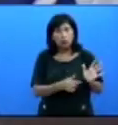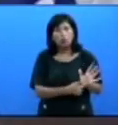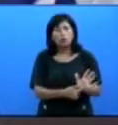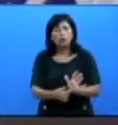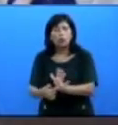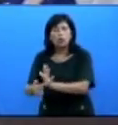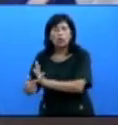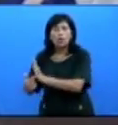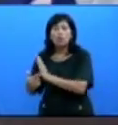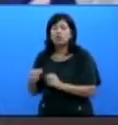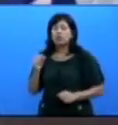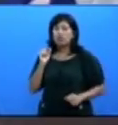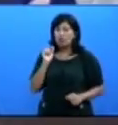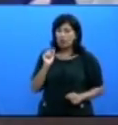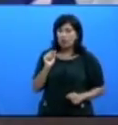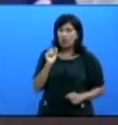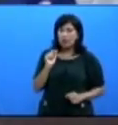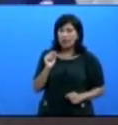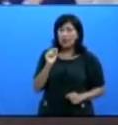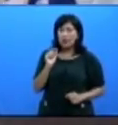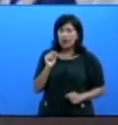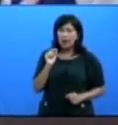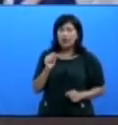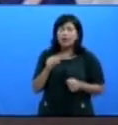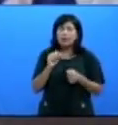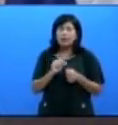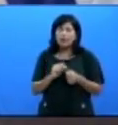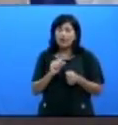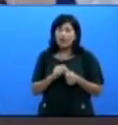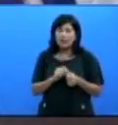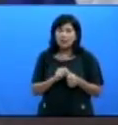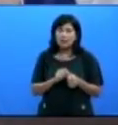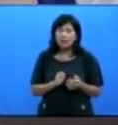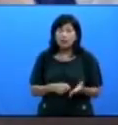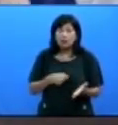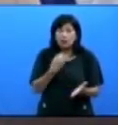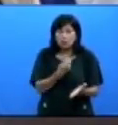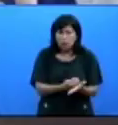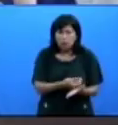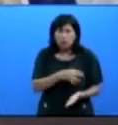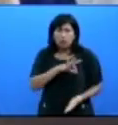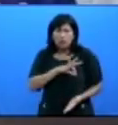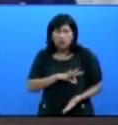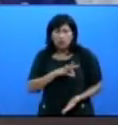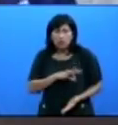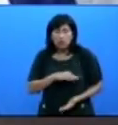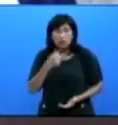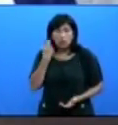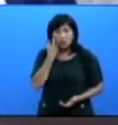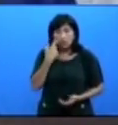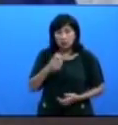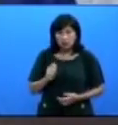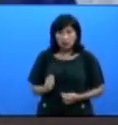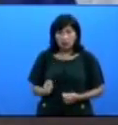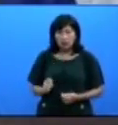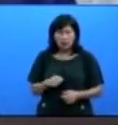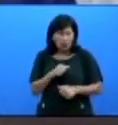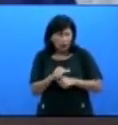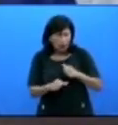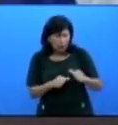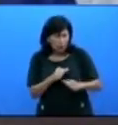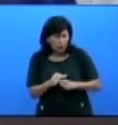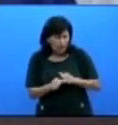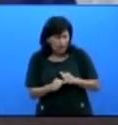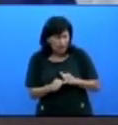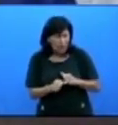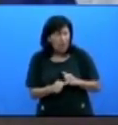o impacto na folha de pagamento, né, e com as mudanças de padrão e tudo isso. Ora, nós precisamos agora, na